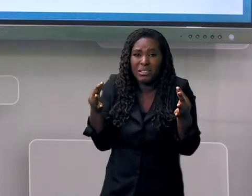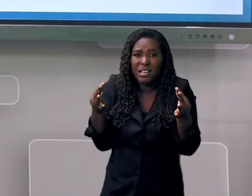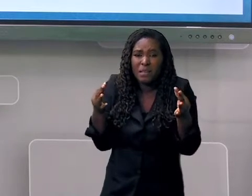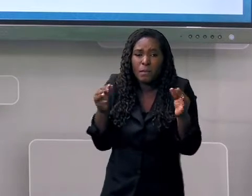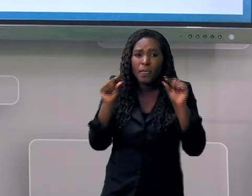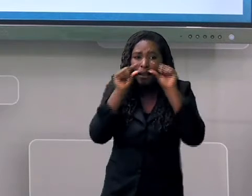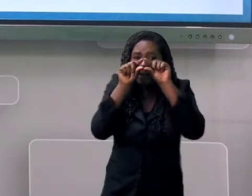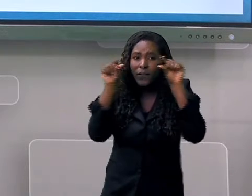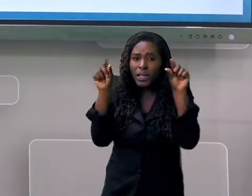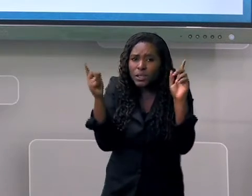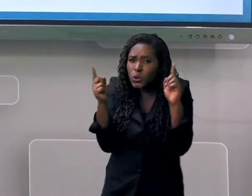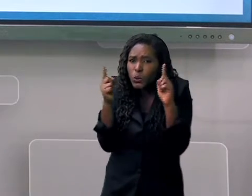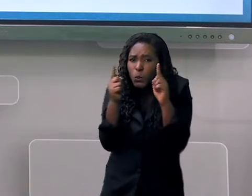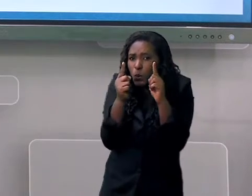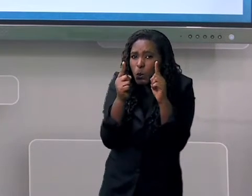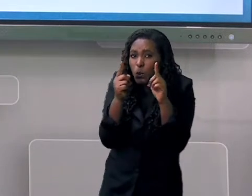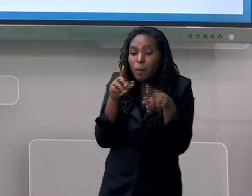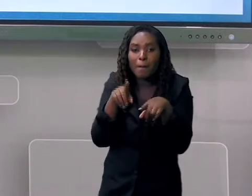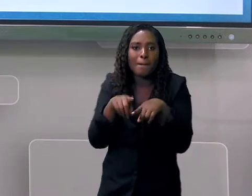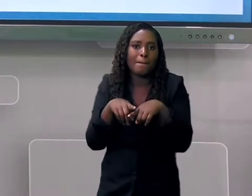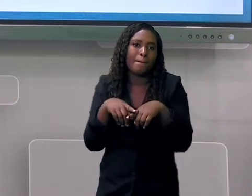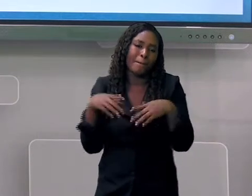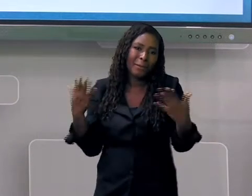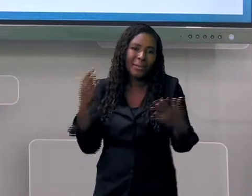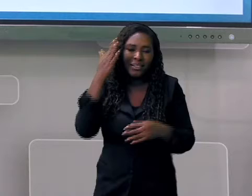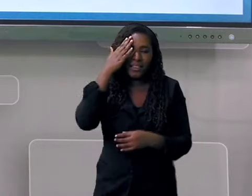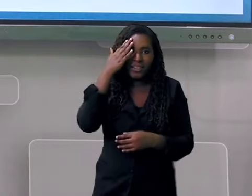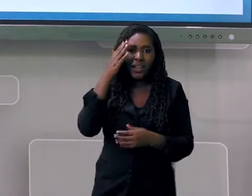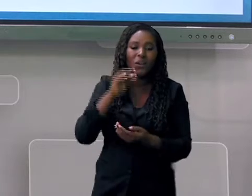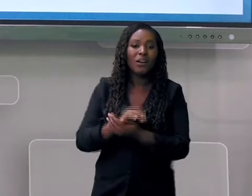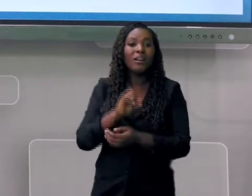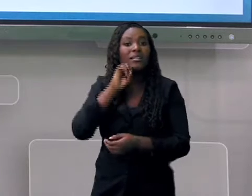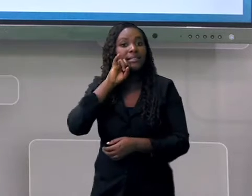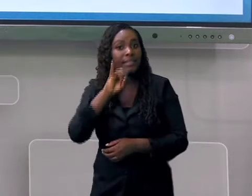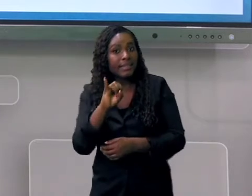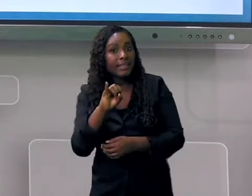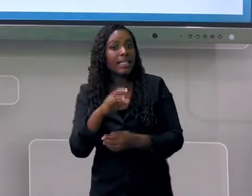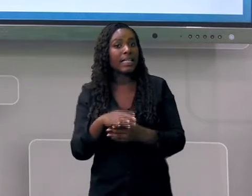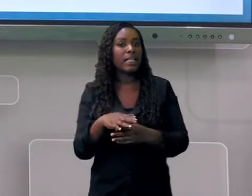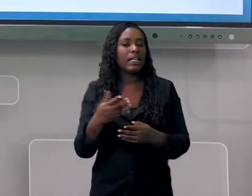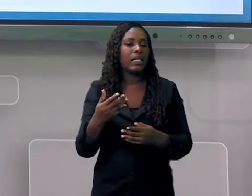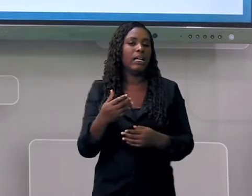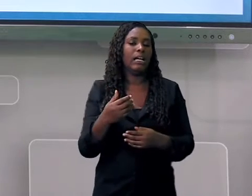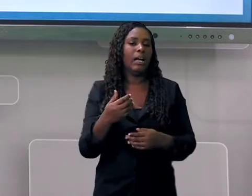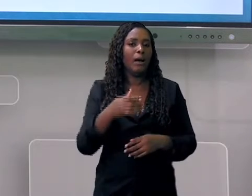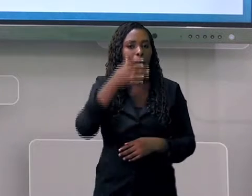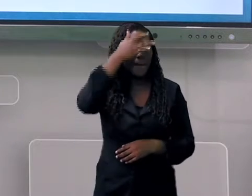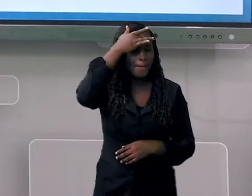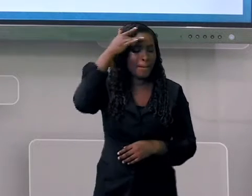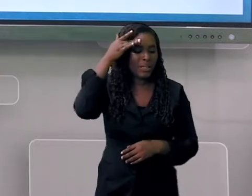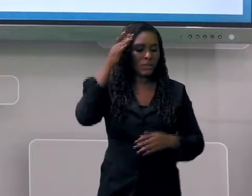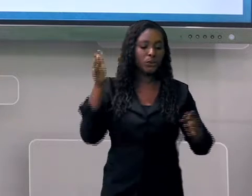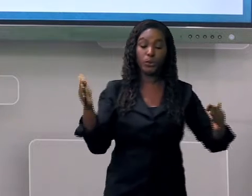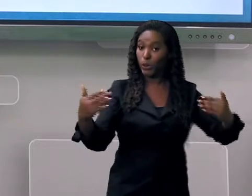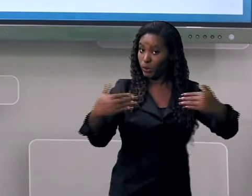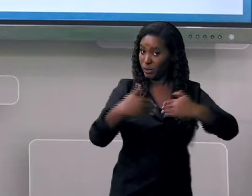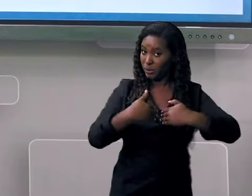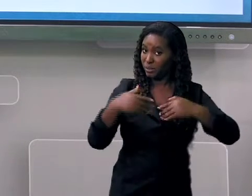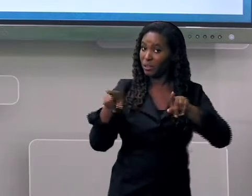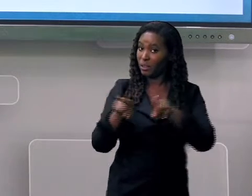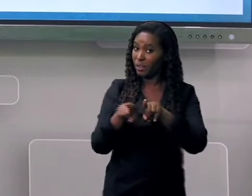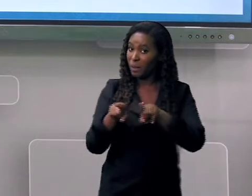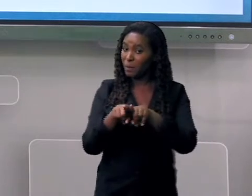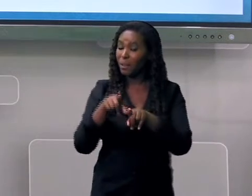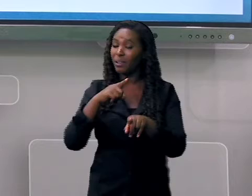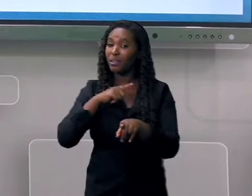curtinhas, por exemplo. Se esses problemas de linguagem estiverem associados ao autismo, a pessoa também pode